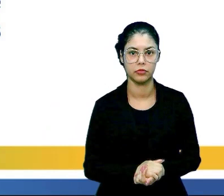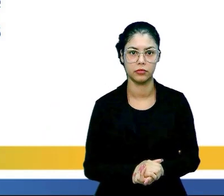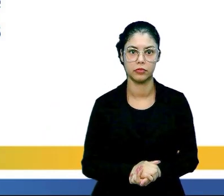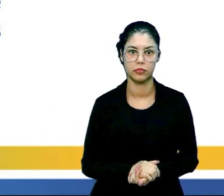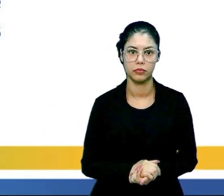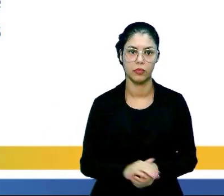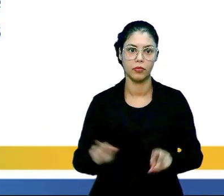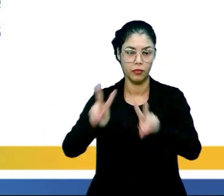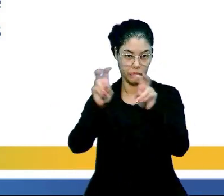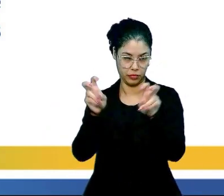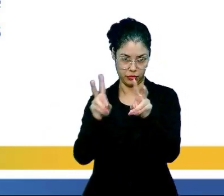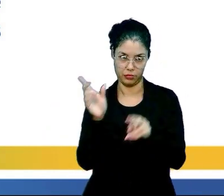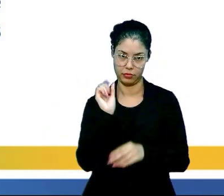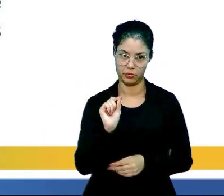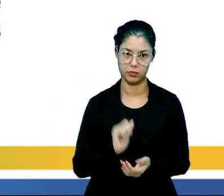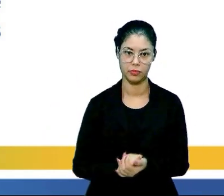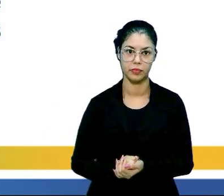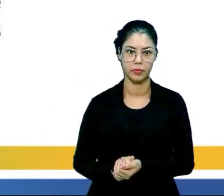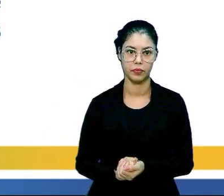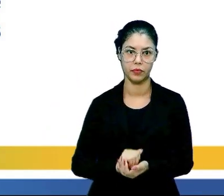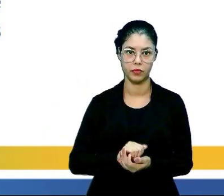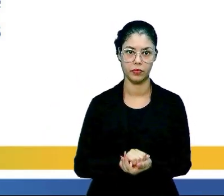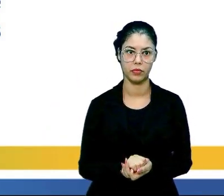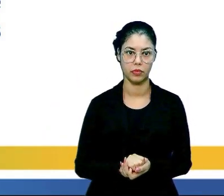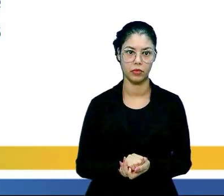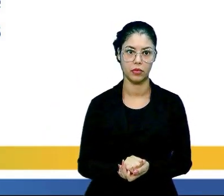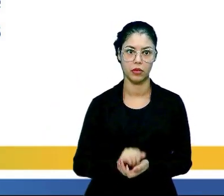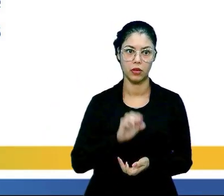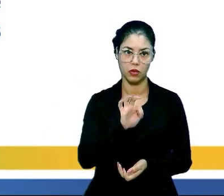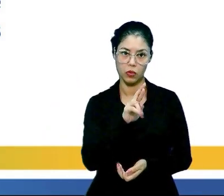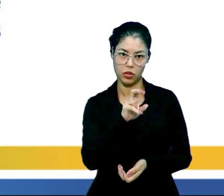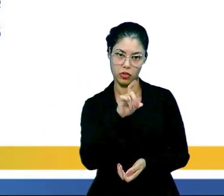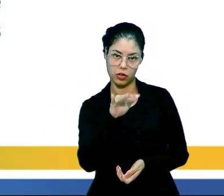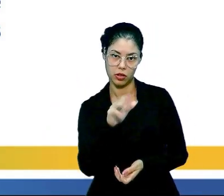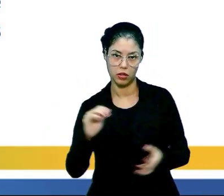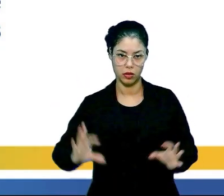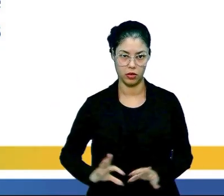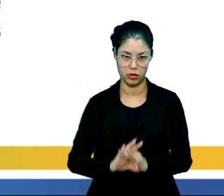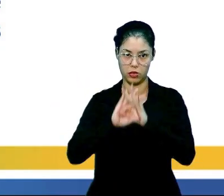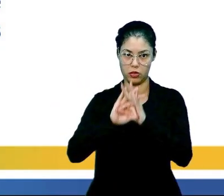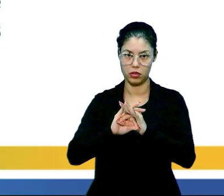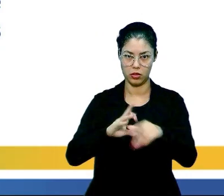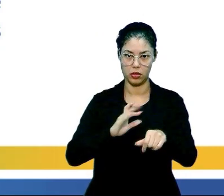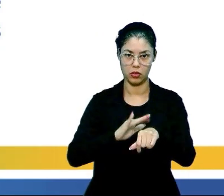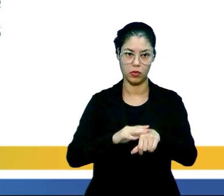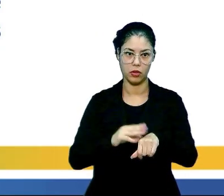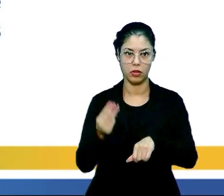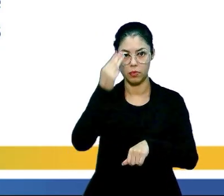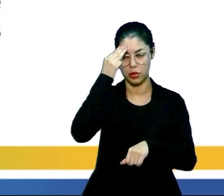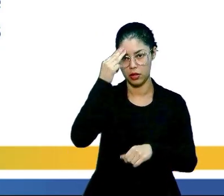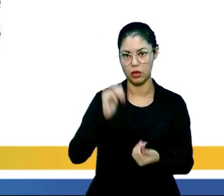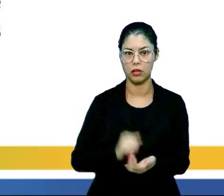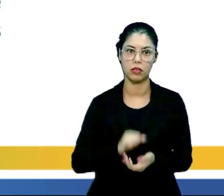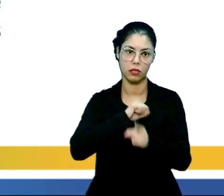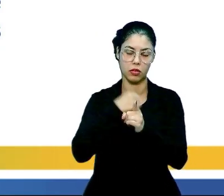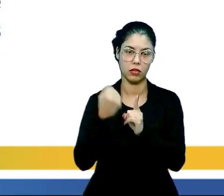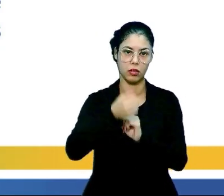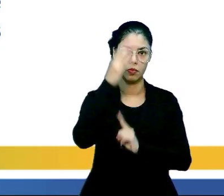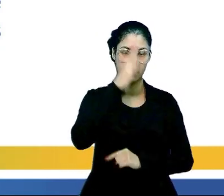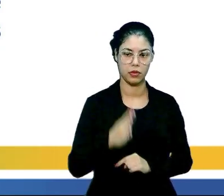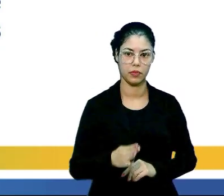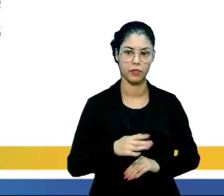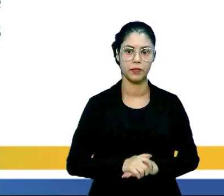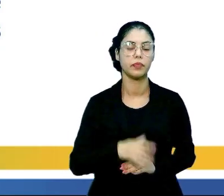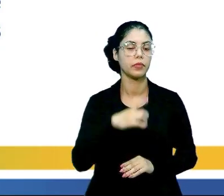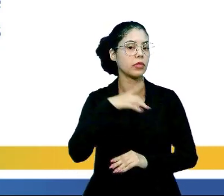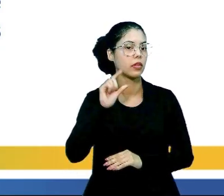E aí o tema da redação era o estigma associado às doenças mentais na sociedade brasileira.